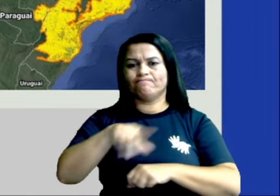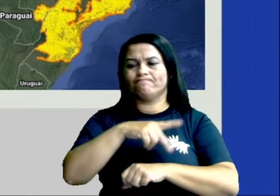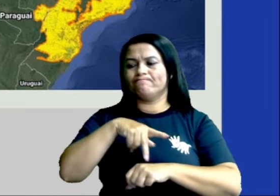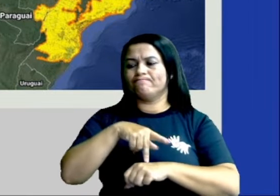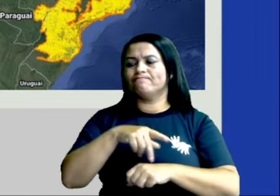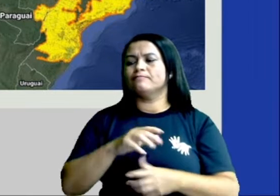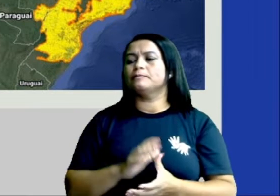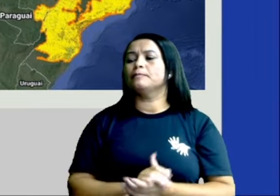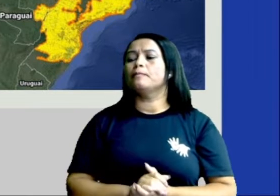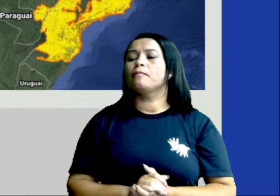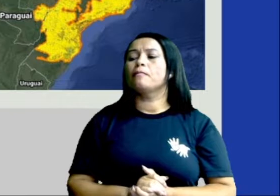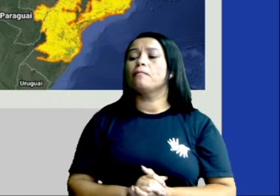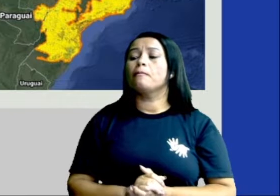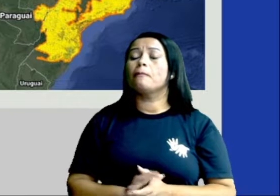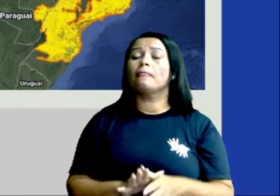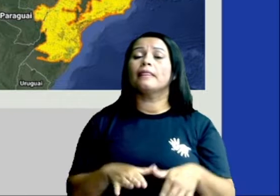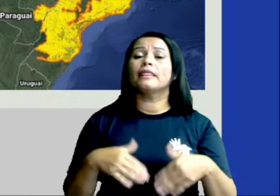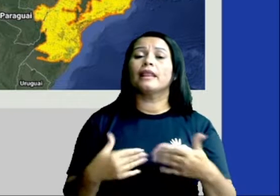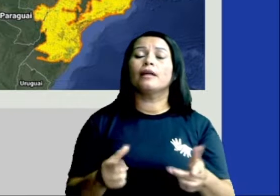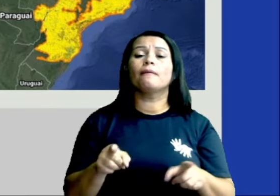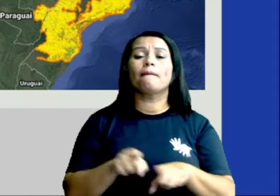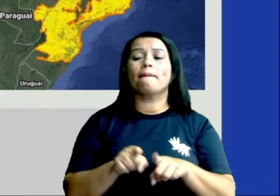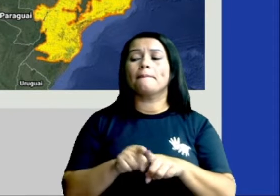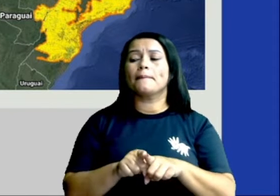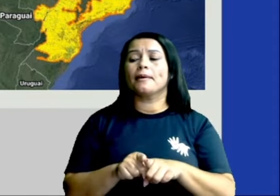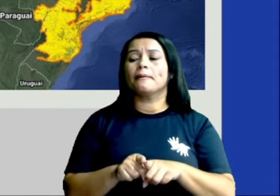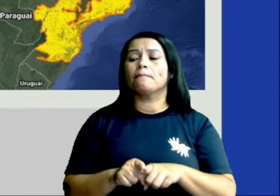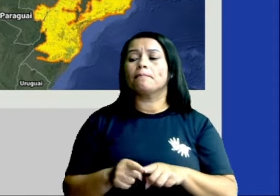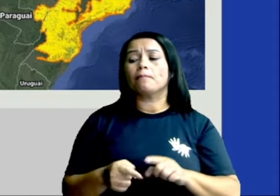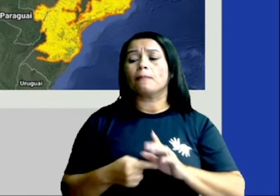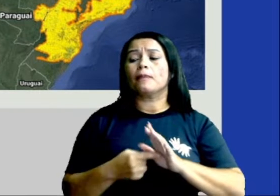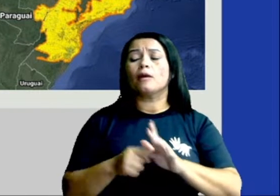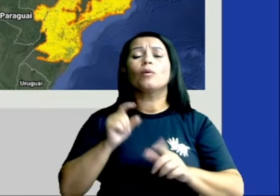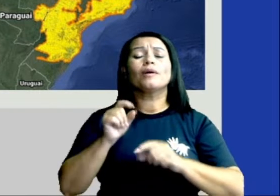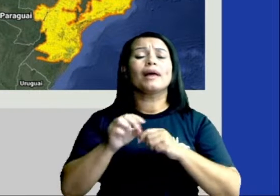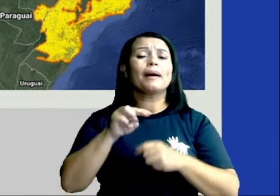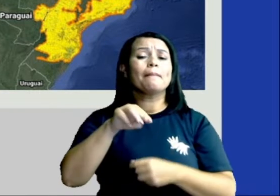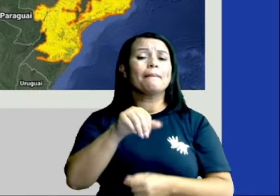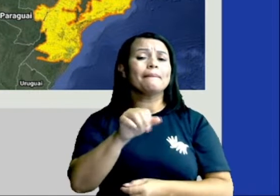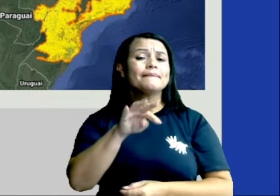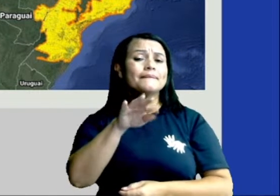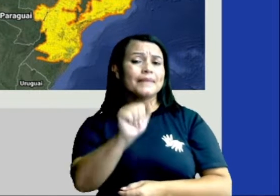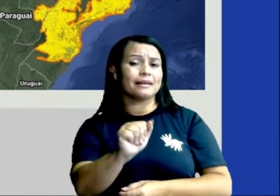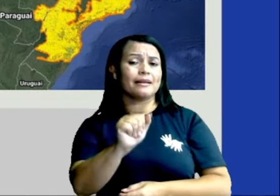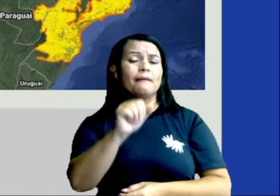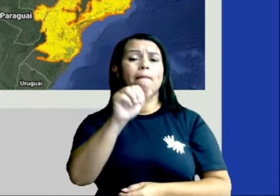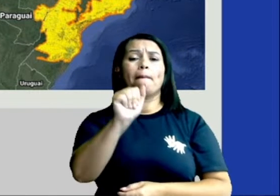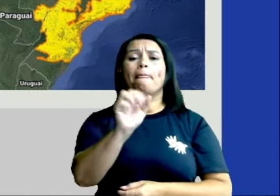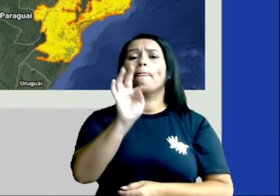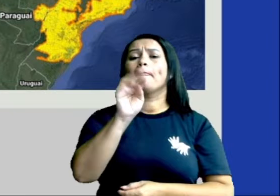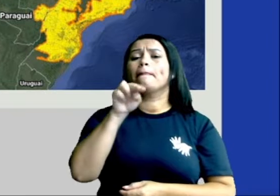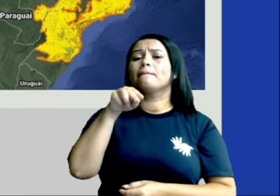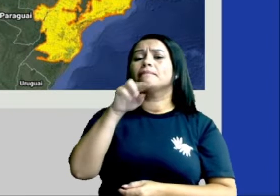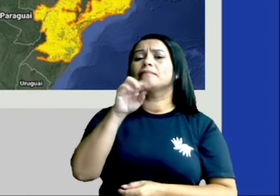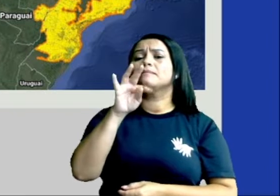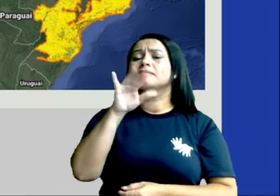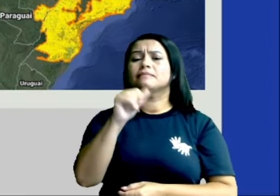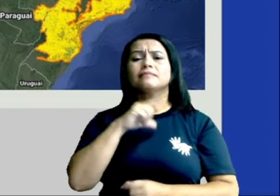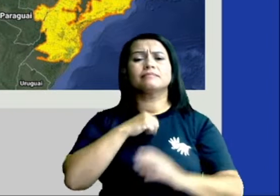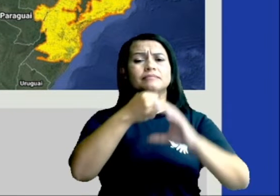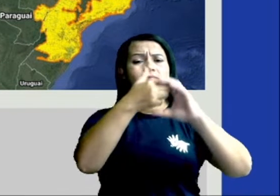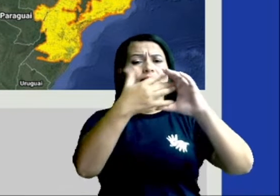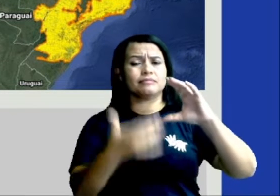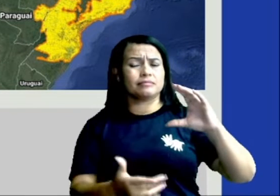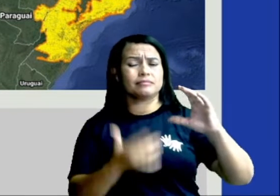território, beleza? Bem, o próximo domínio a ser tratado aqui seria a Mata Atlântica. Ela apresenta características muito